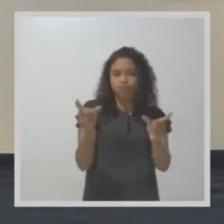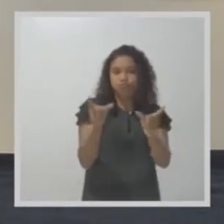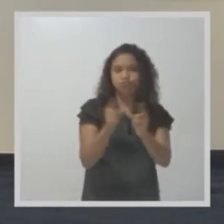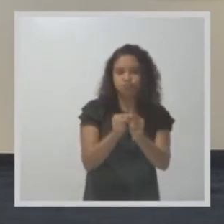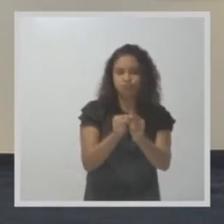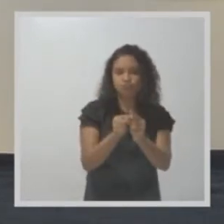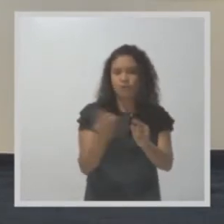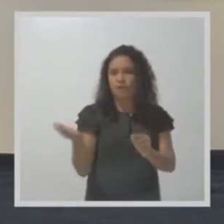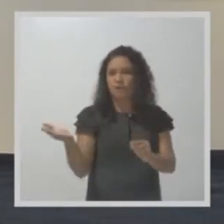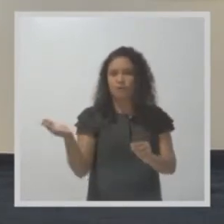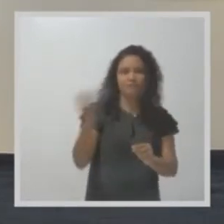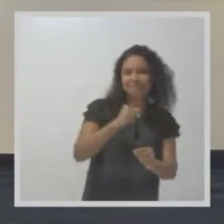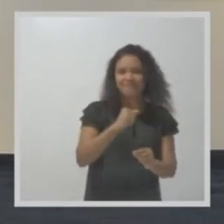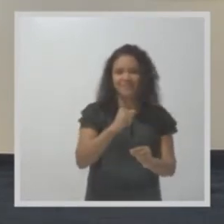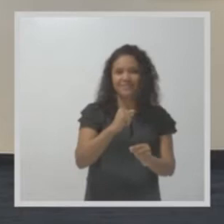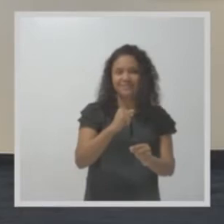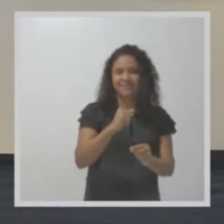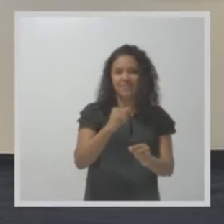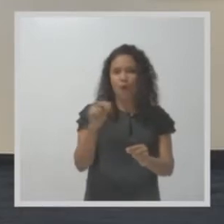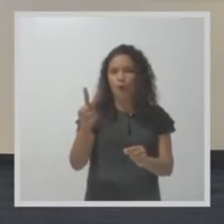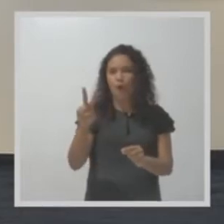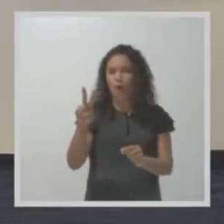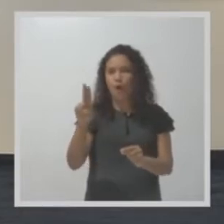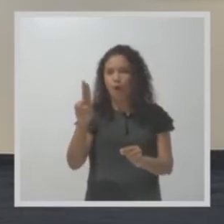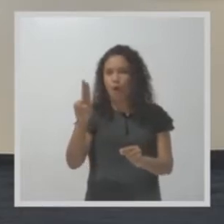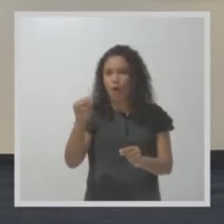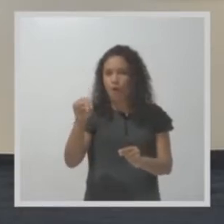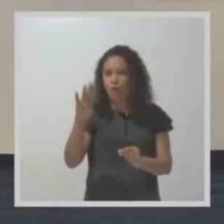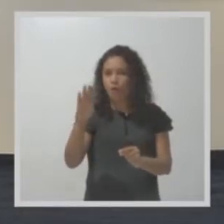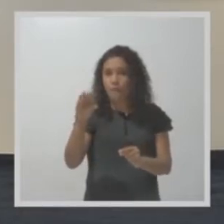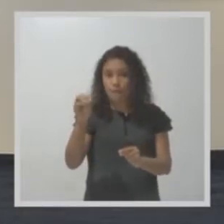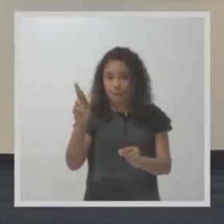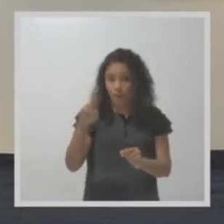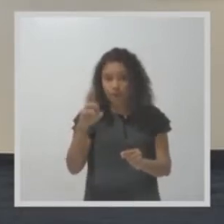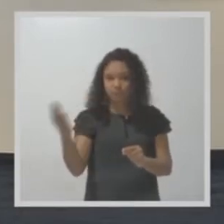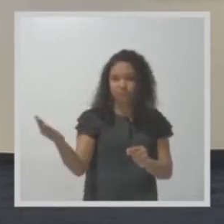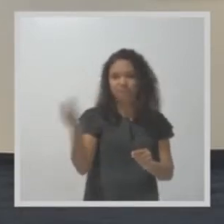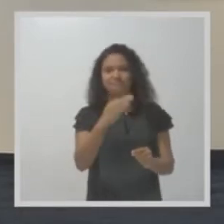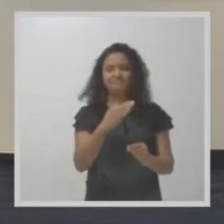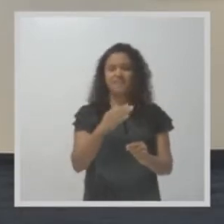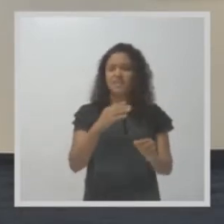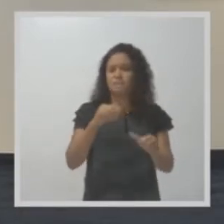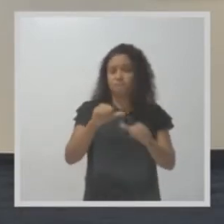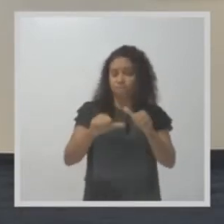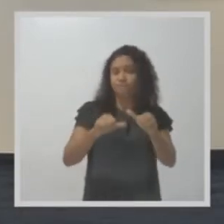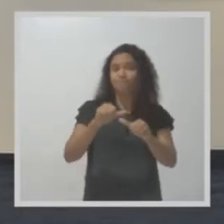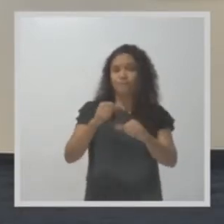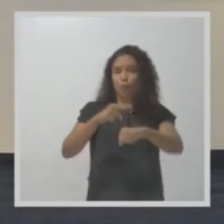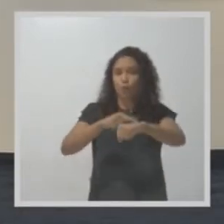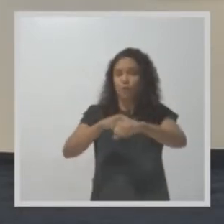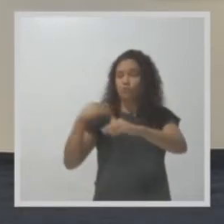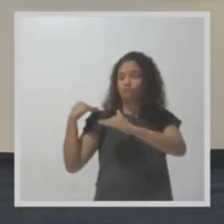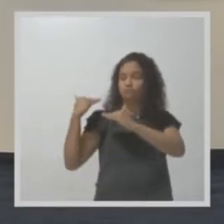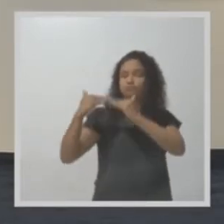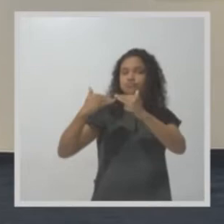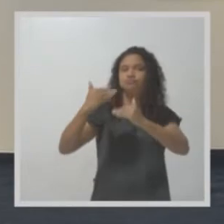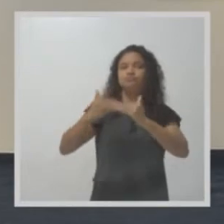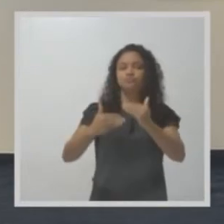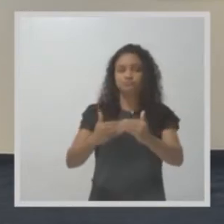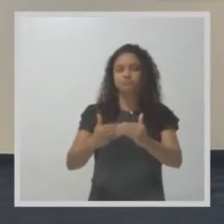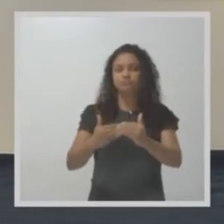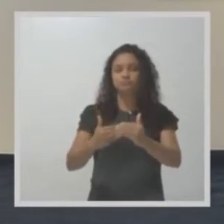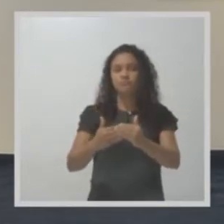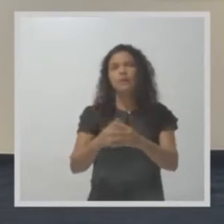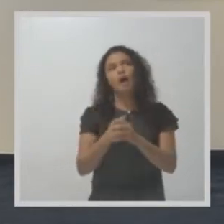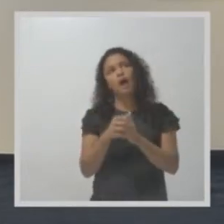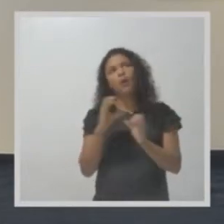embora? Embora? Vambora? Ela vai se modificando. Então nós podemos, já que existe uma